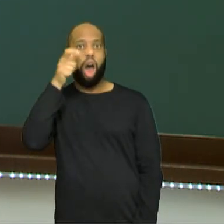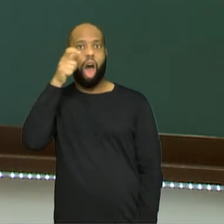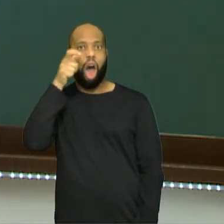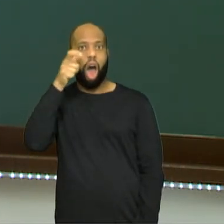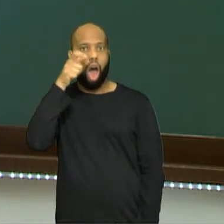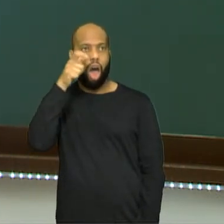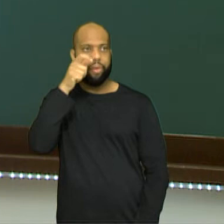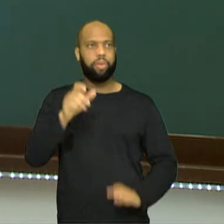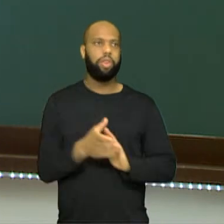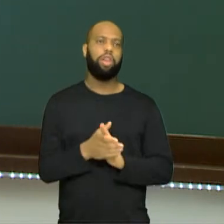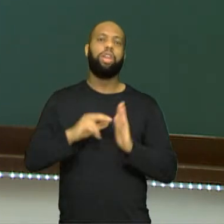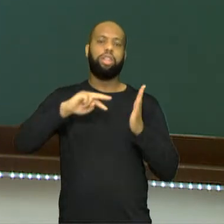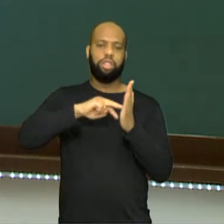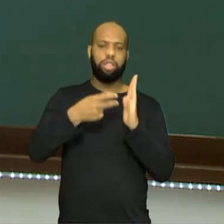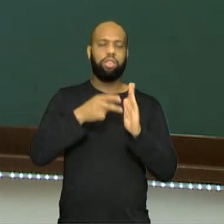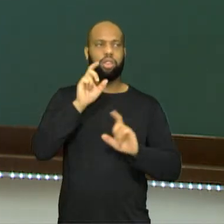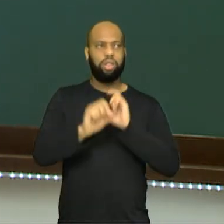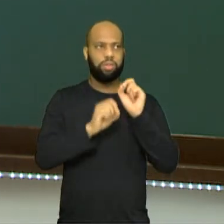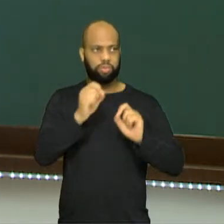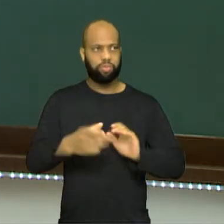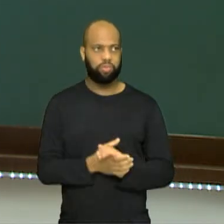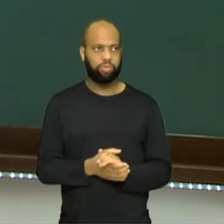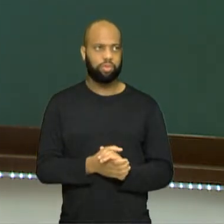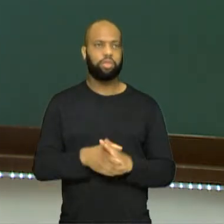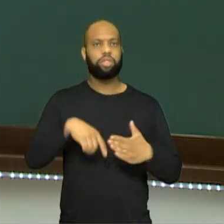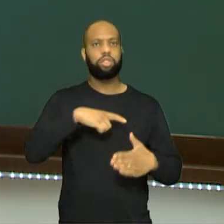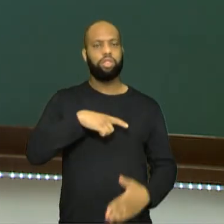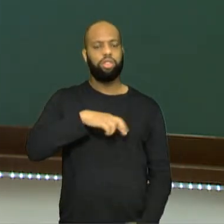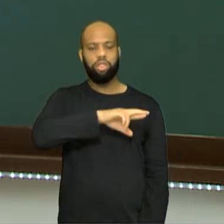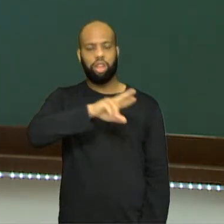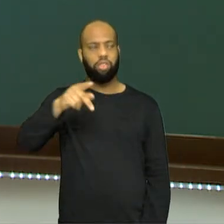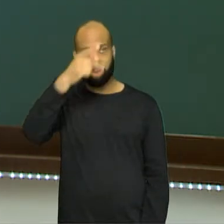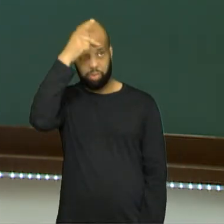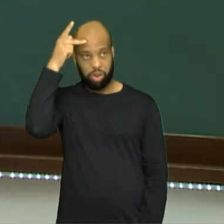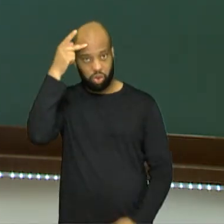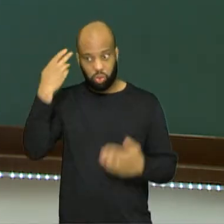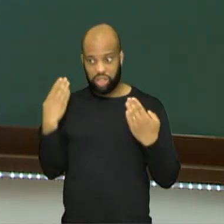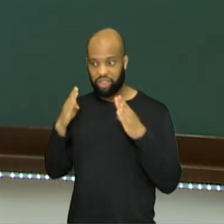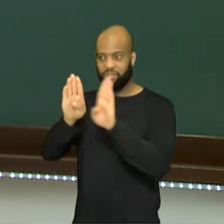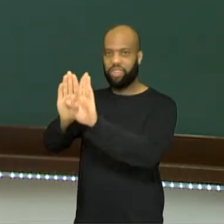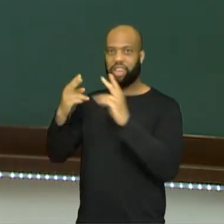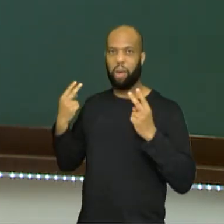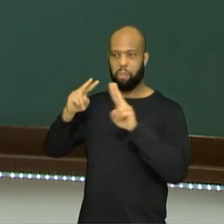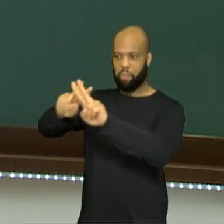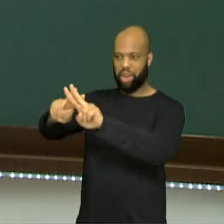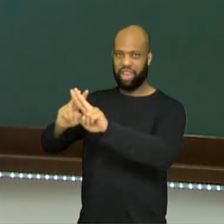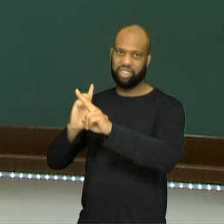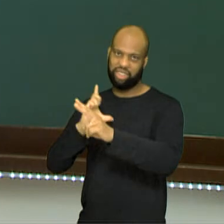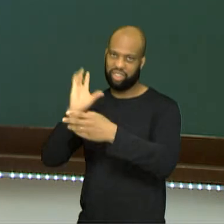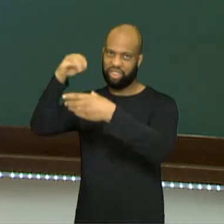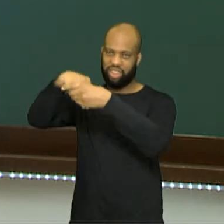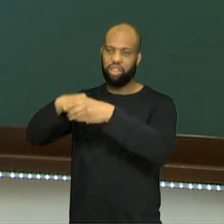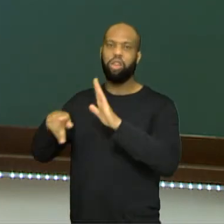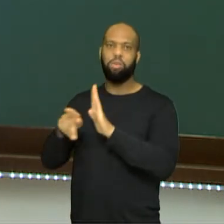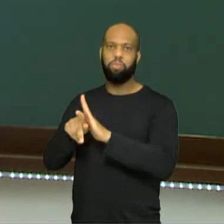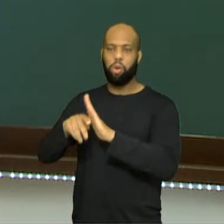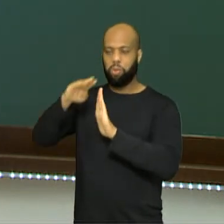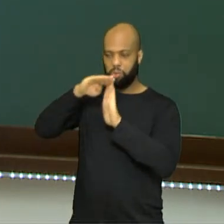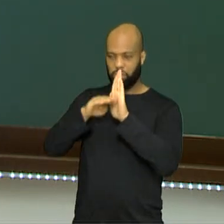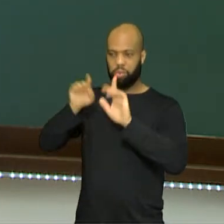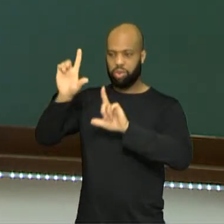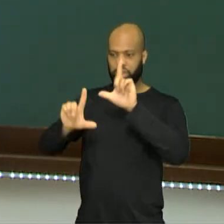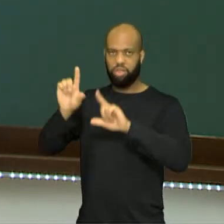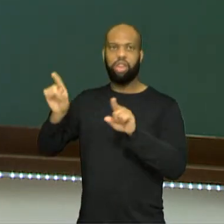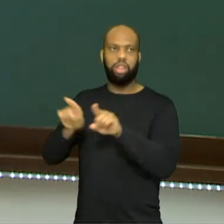de audiência. Ou seja, aqui, né, tantas pessoas que ficam confinadas aqui dentro desses programas, até